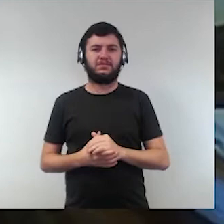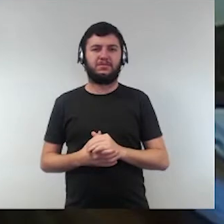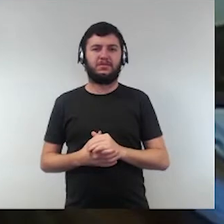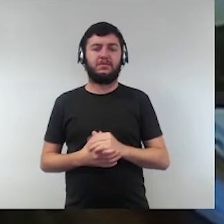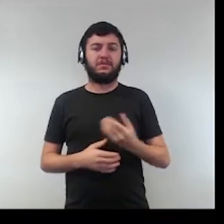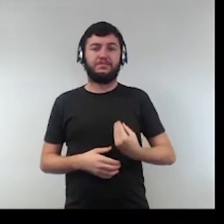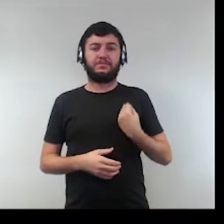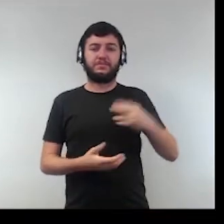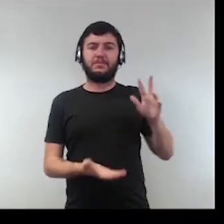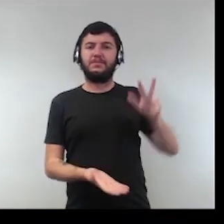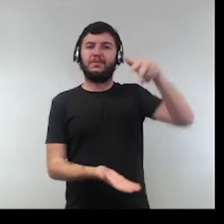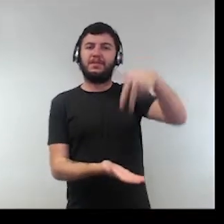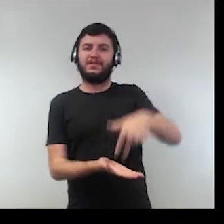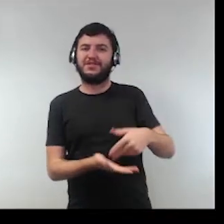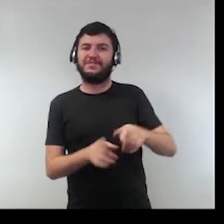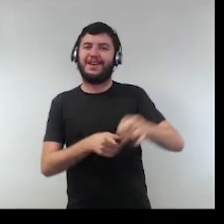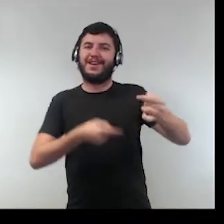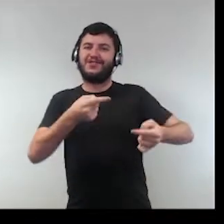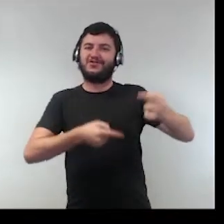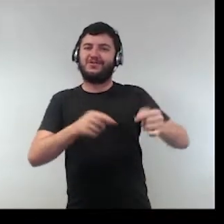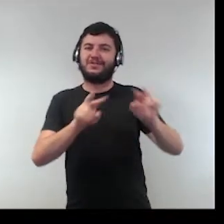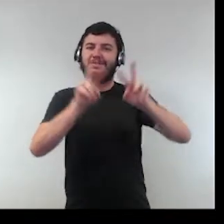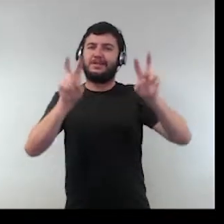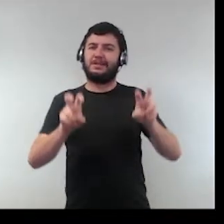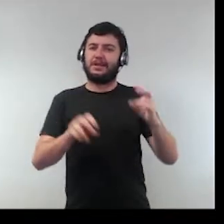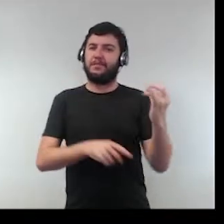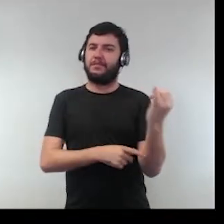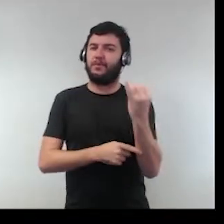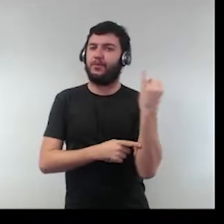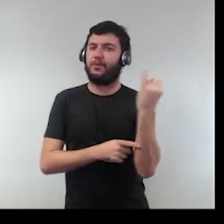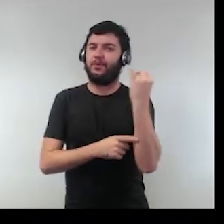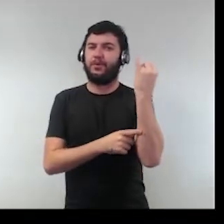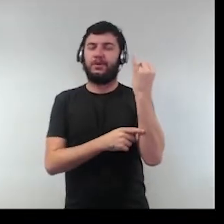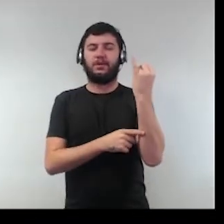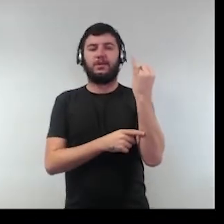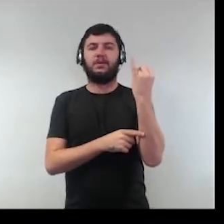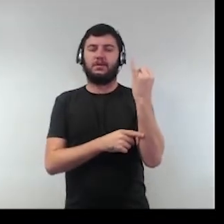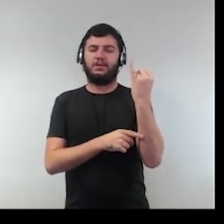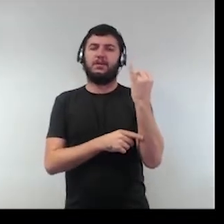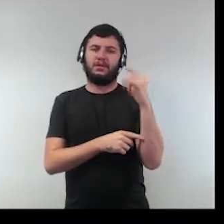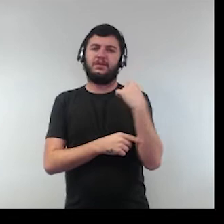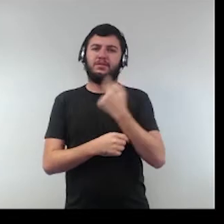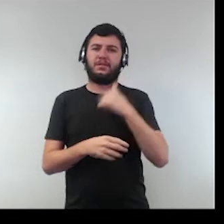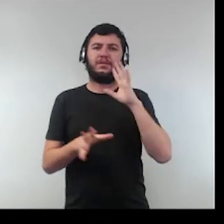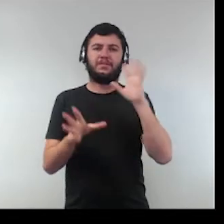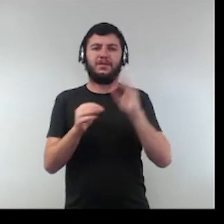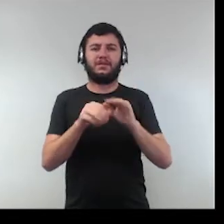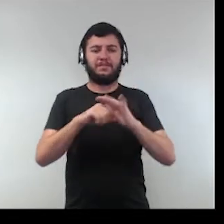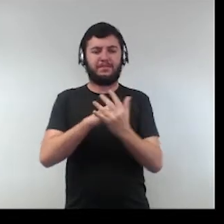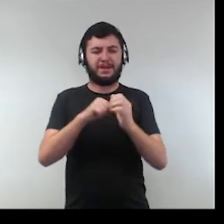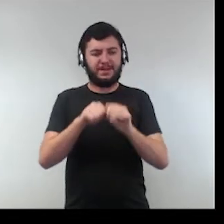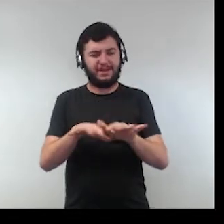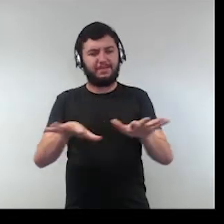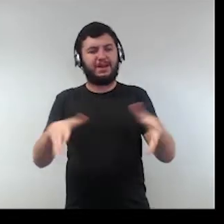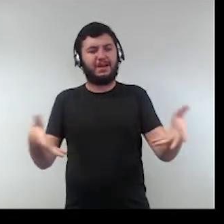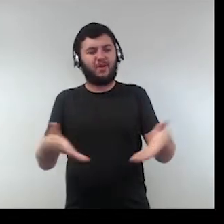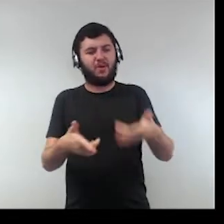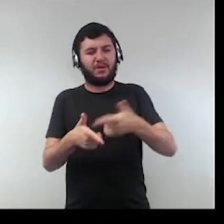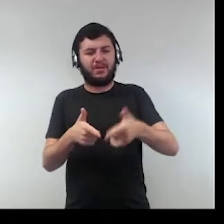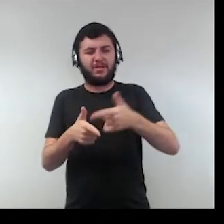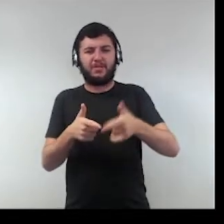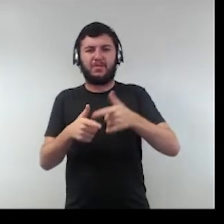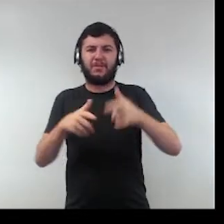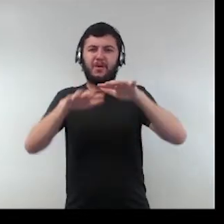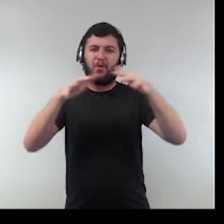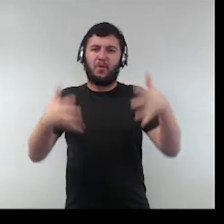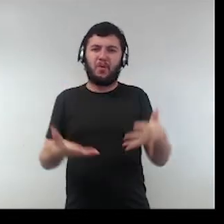para falar de um tema tão relevante, um tema mesmo da pandemia e antes mesmo do problema que a humanidade hoje